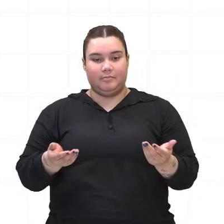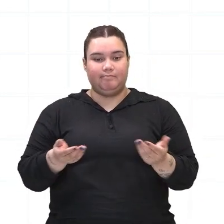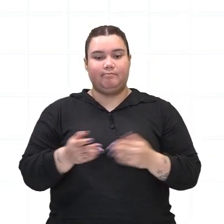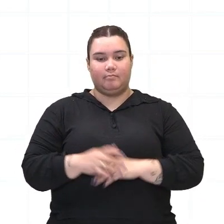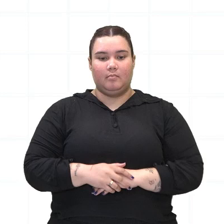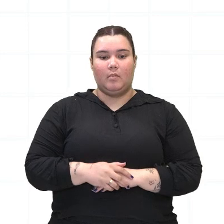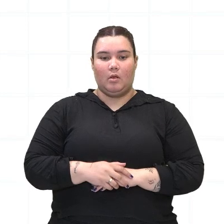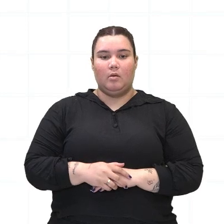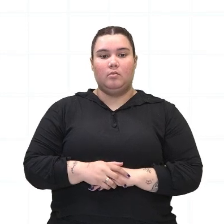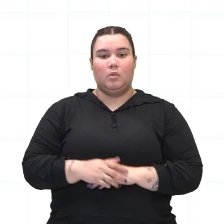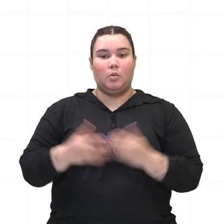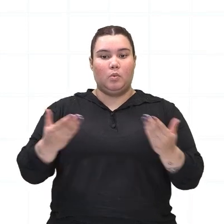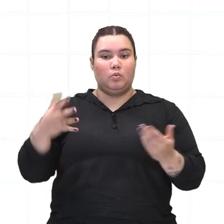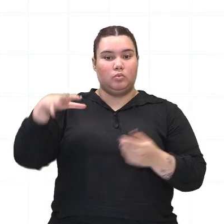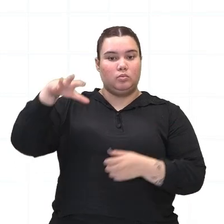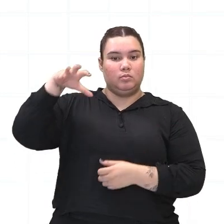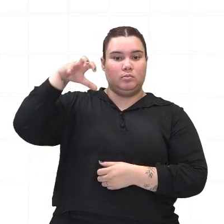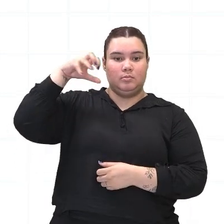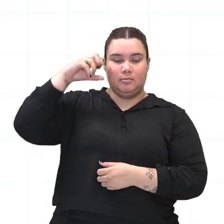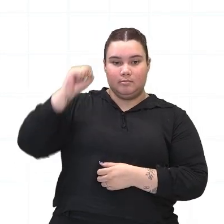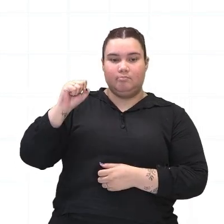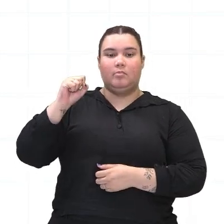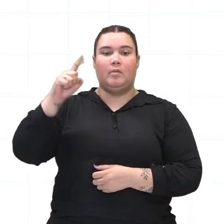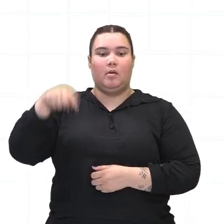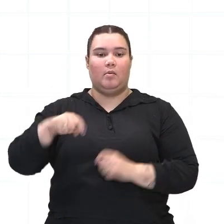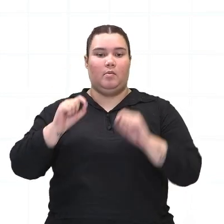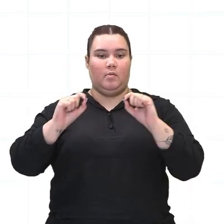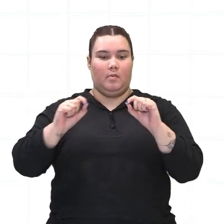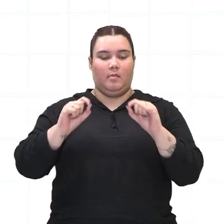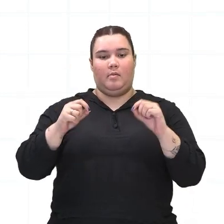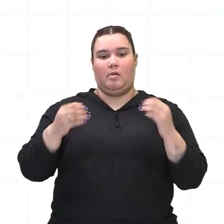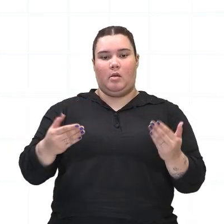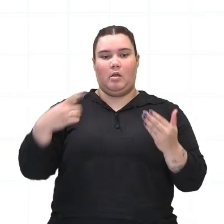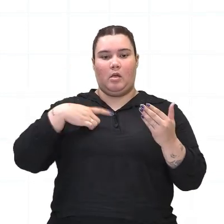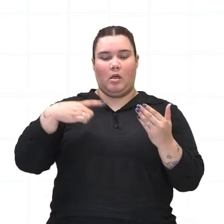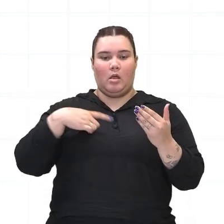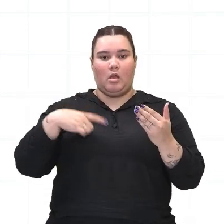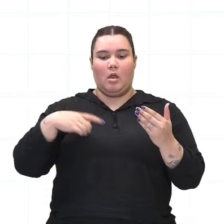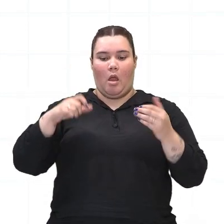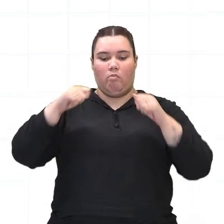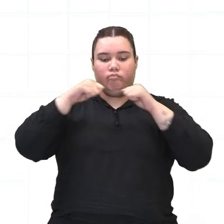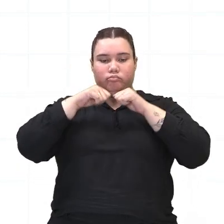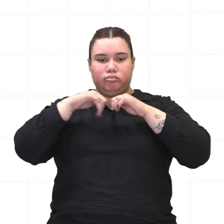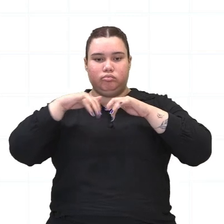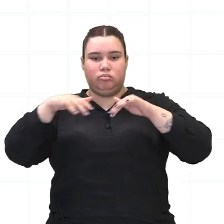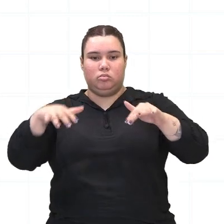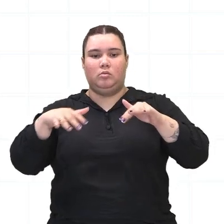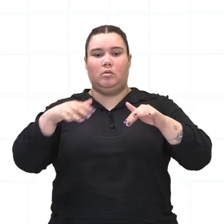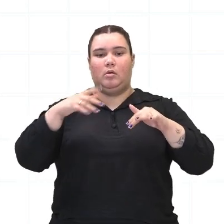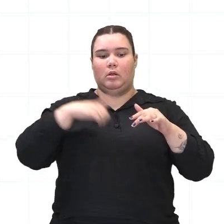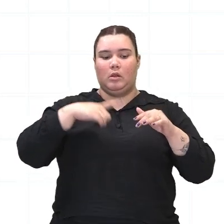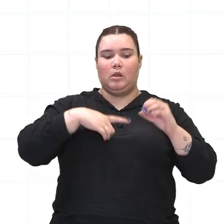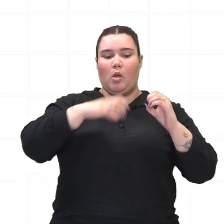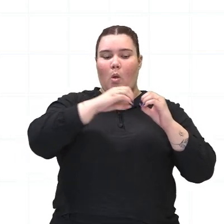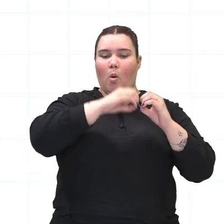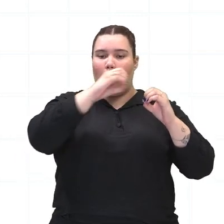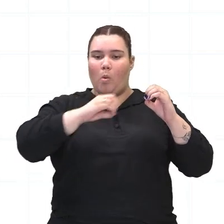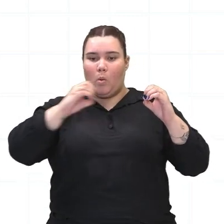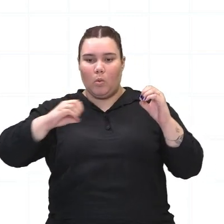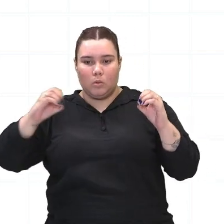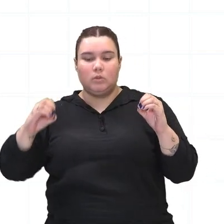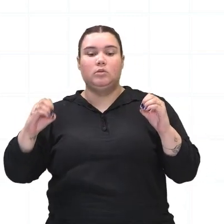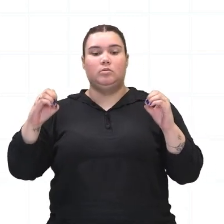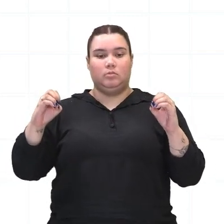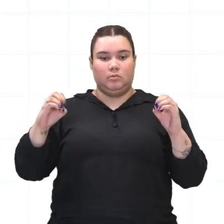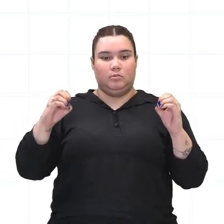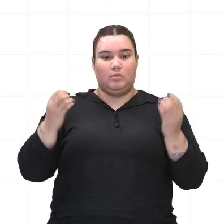uma vibração que se propaga no ar, no líquido, nos sólidos. Então, ele vem por ondas. Quando o seu